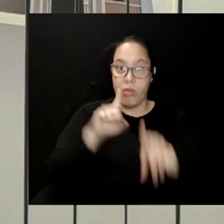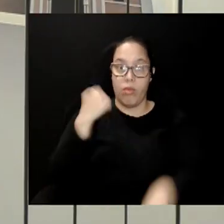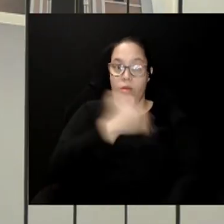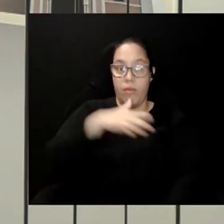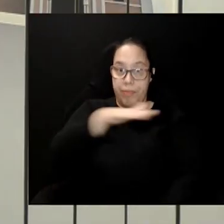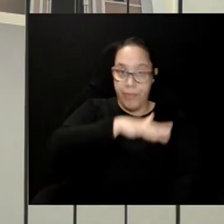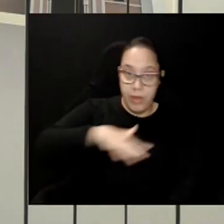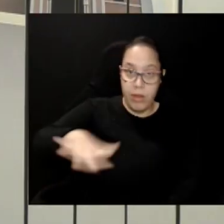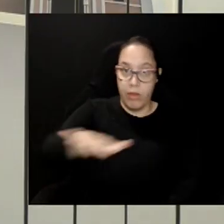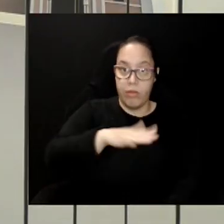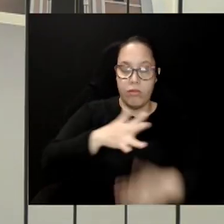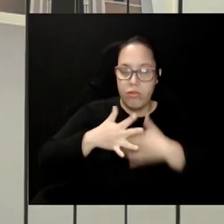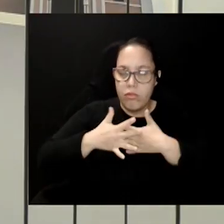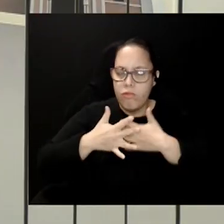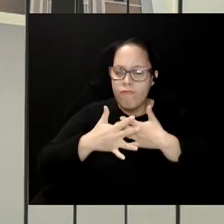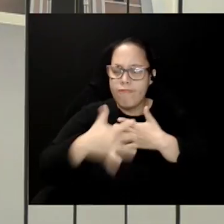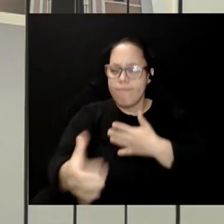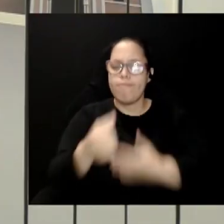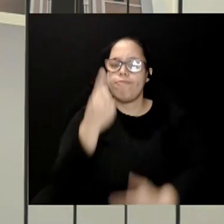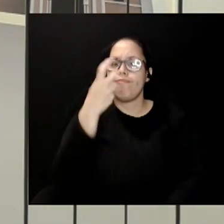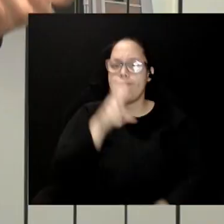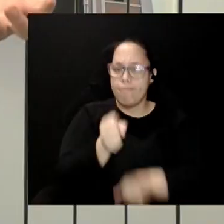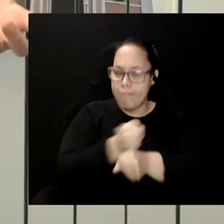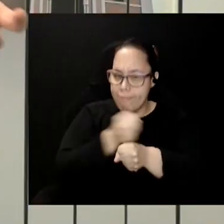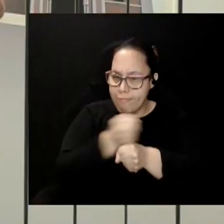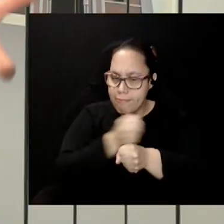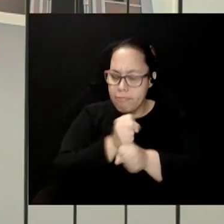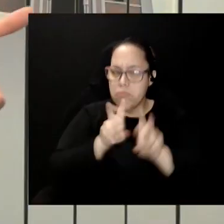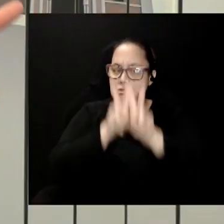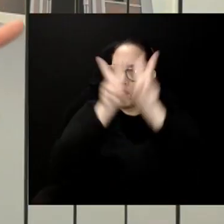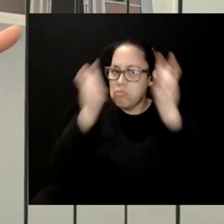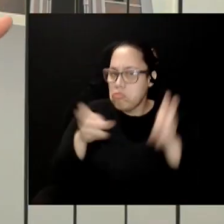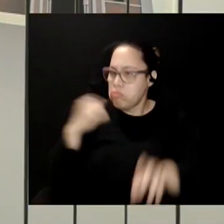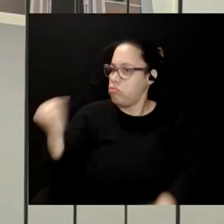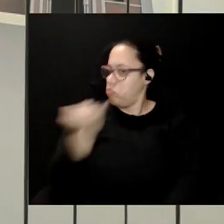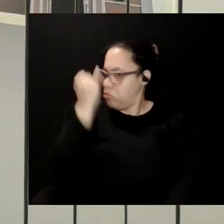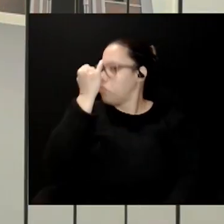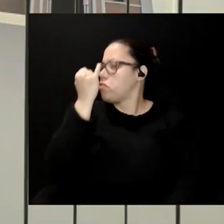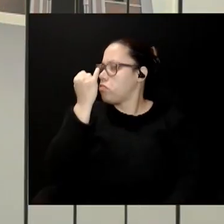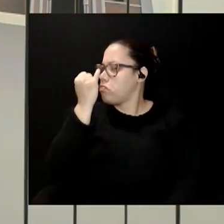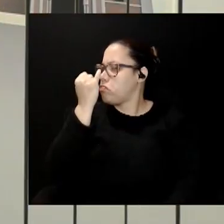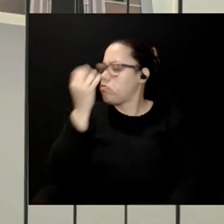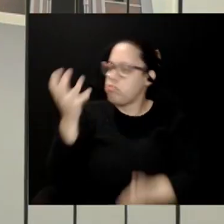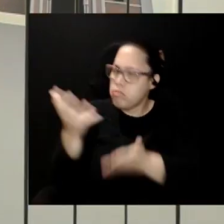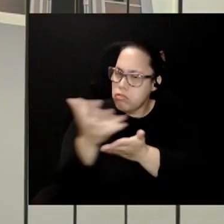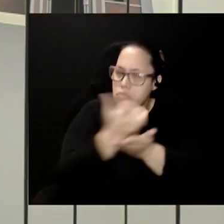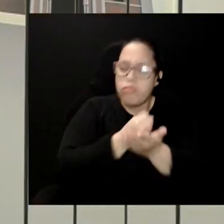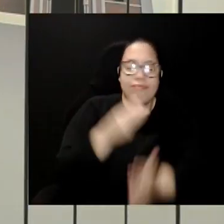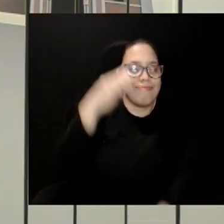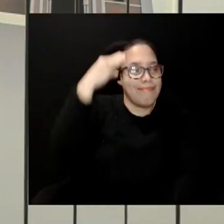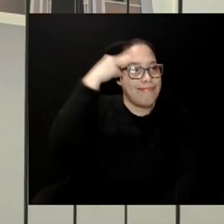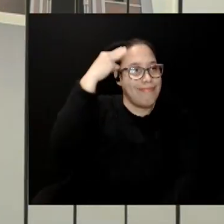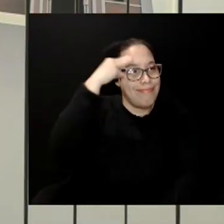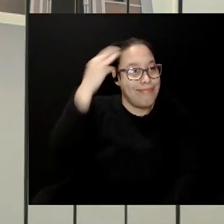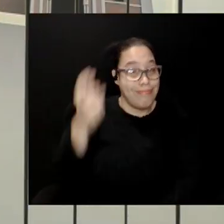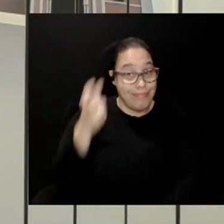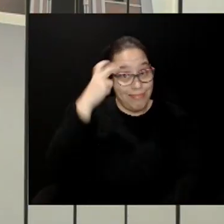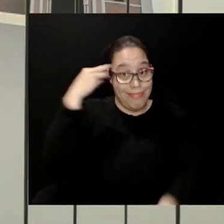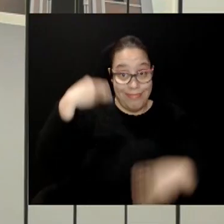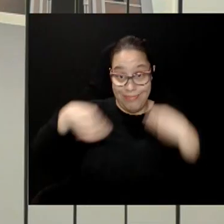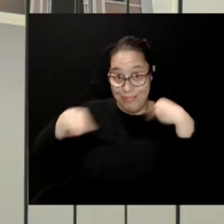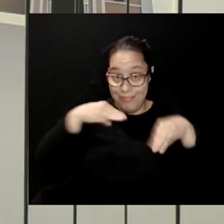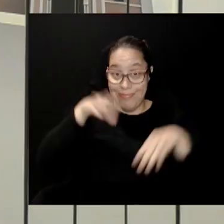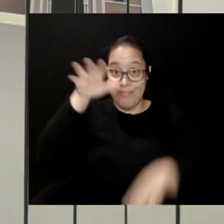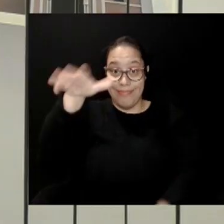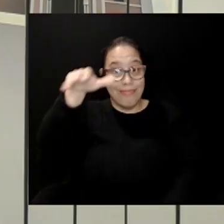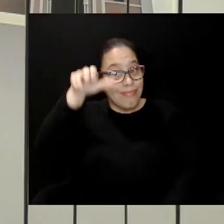dos últimos 15 anos. Então, sobre a importância de resgatar essa memória musical, eu aciono a repórter